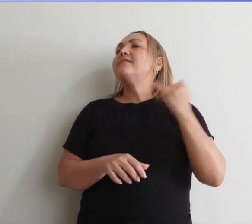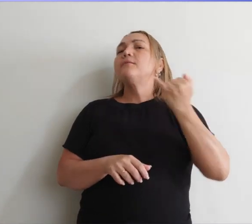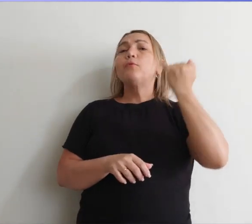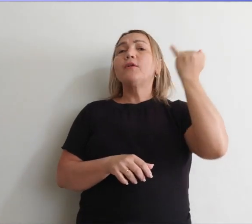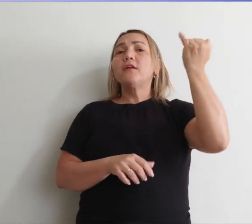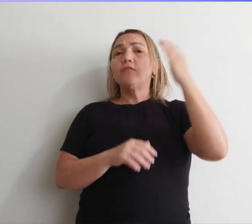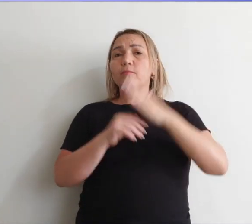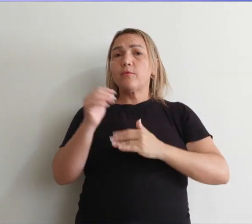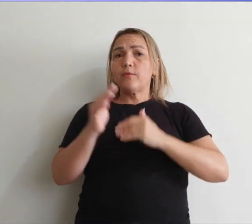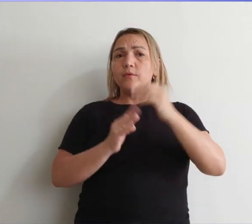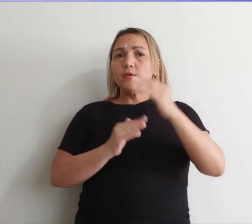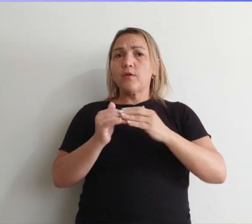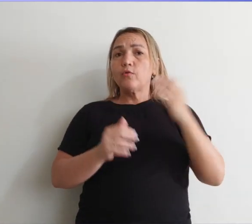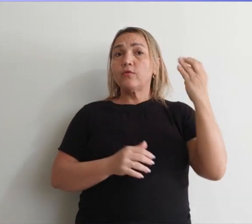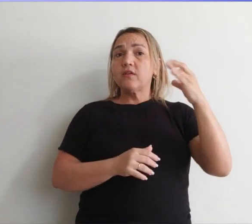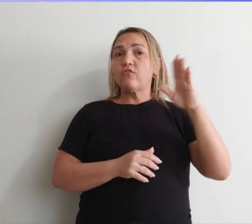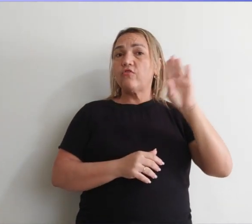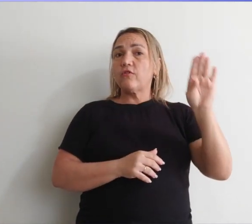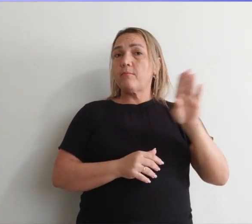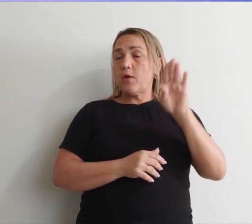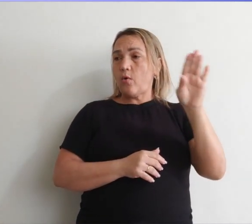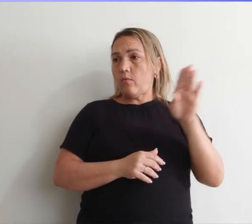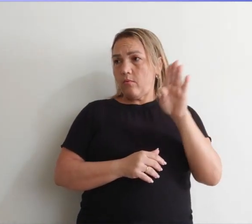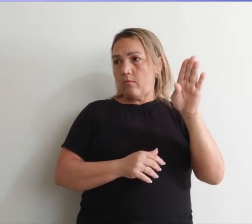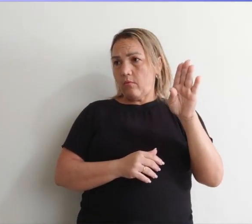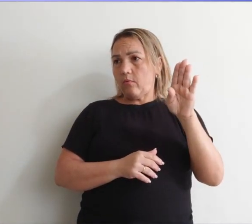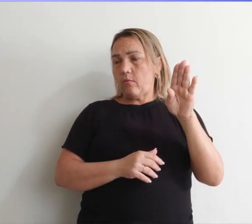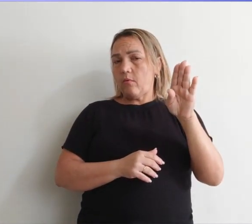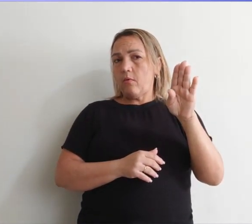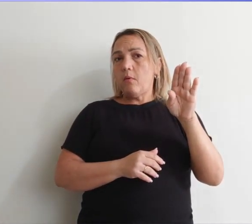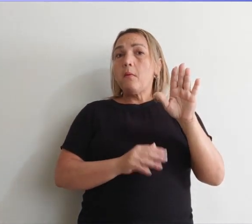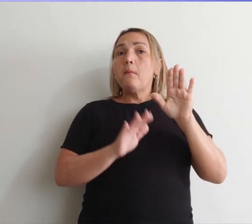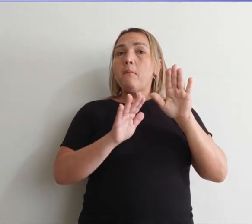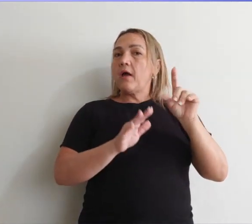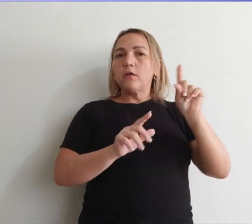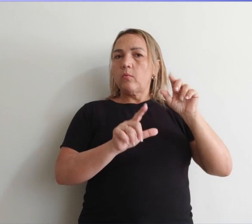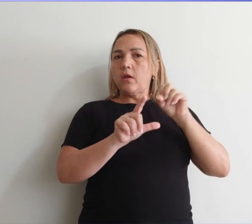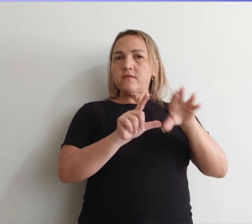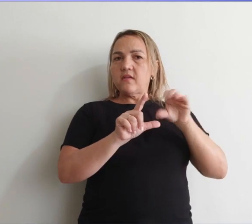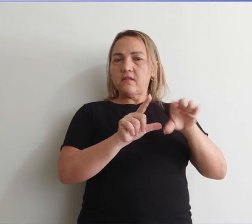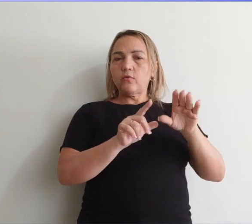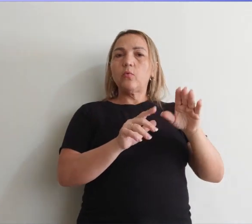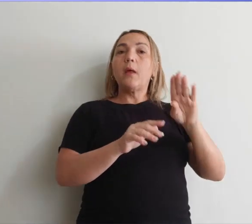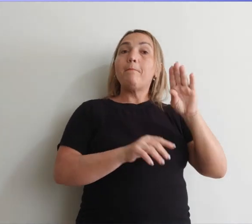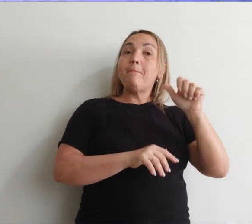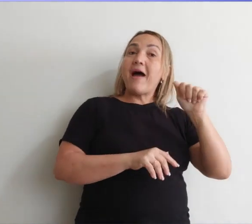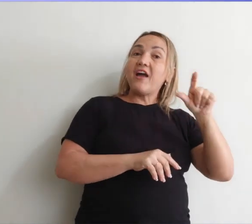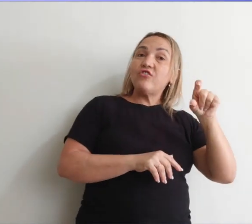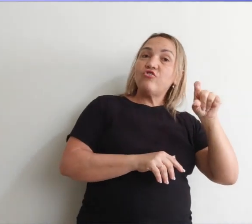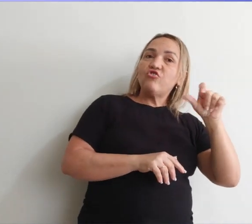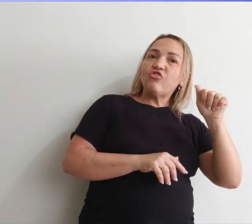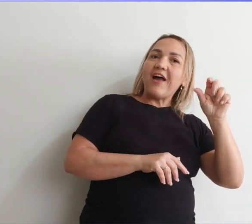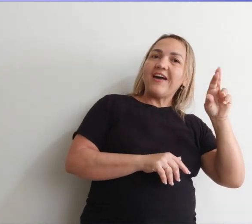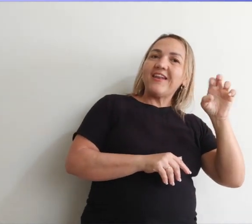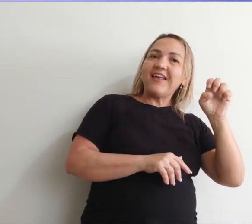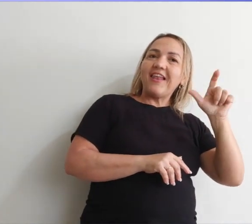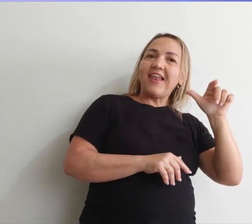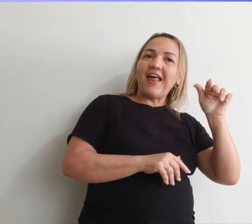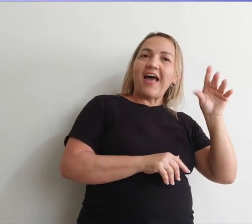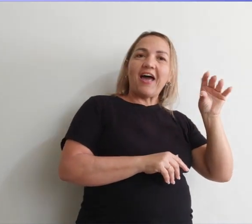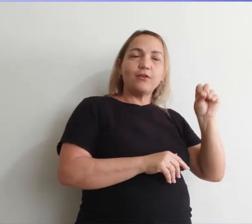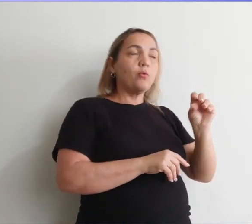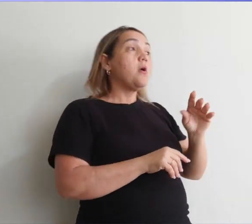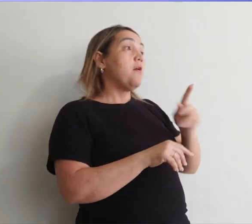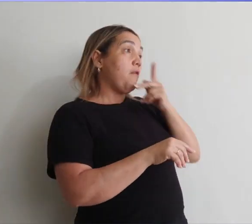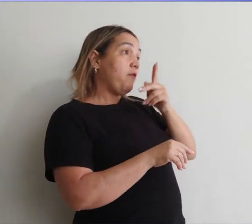importante para a carreira profissional do cientista biólogo, né? Mais voltado para o bacharelado, né? Mais importante, eu vou dizer a parte